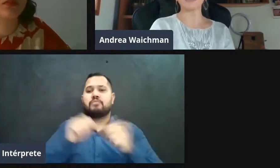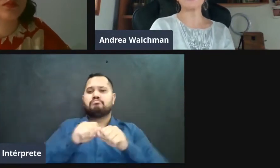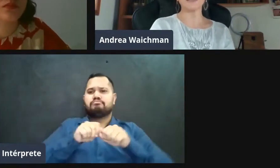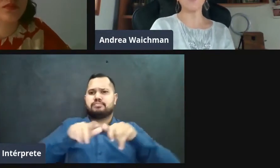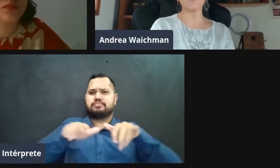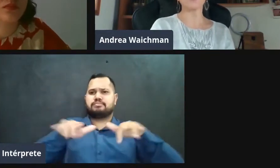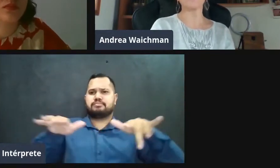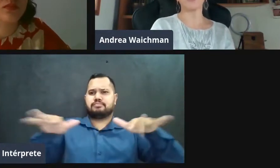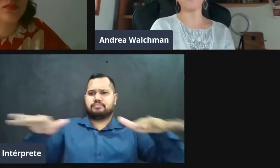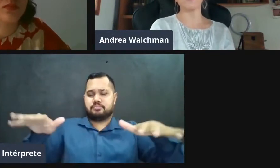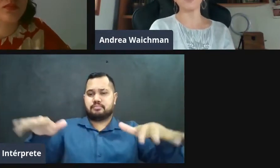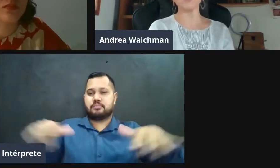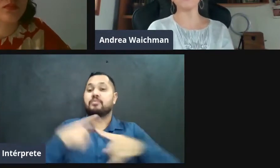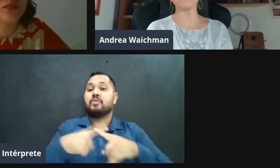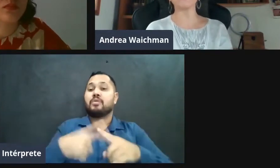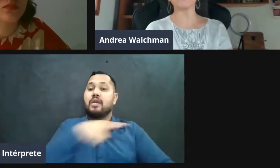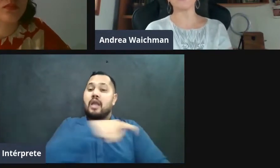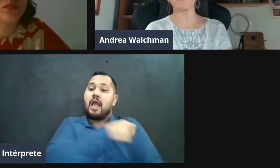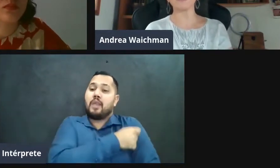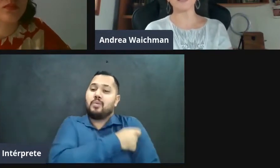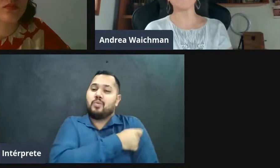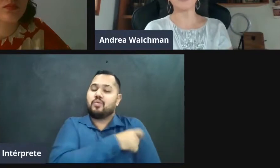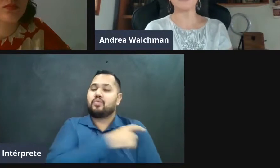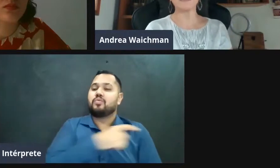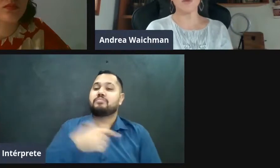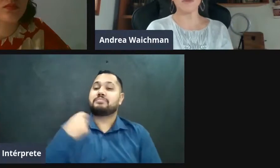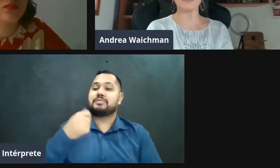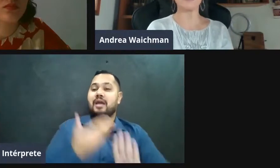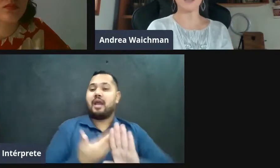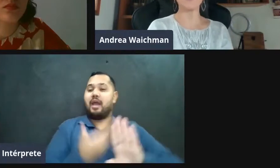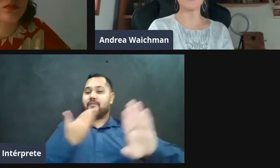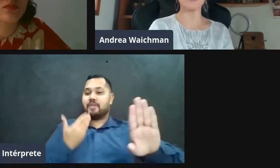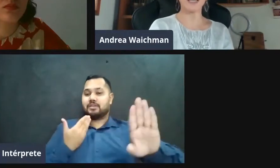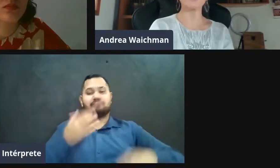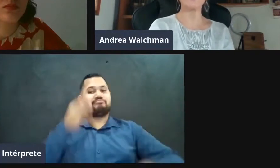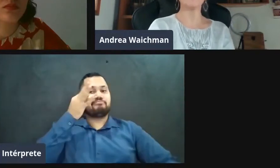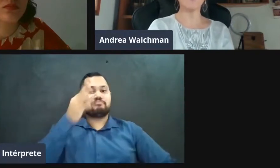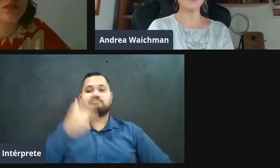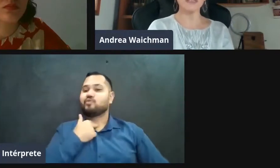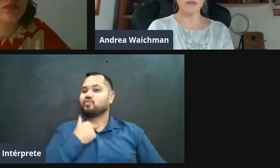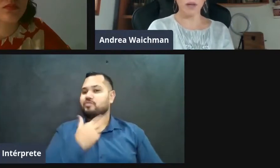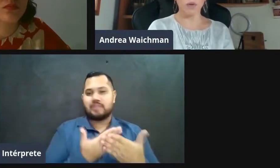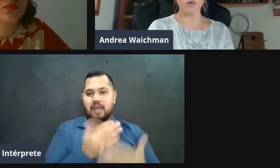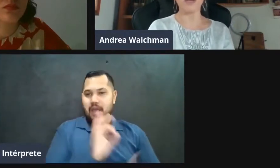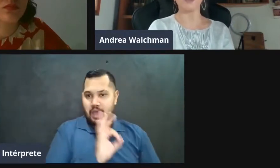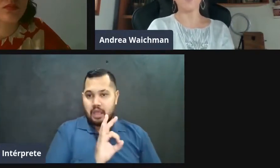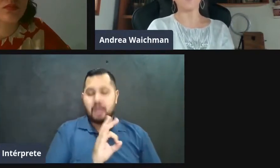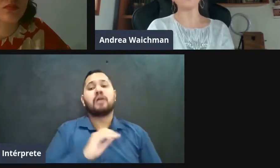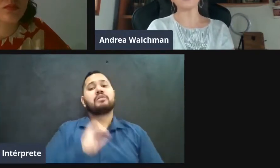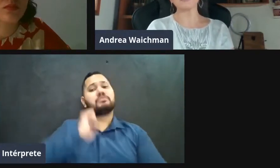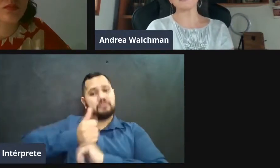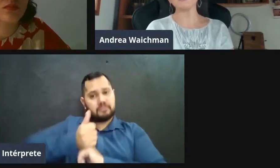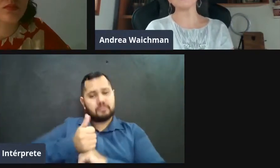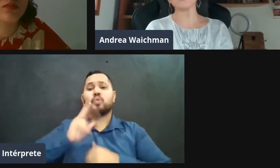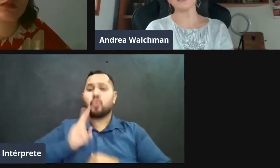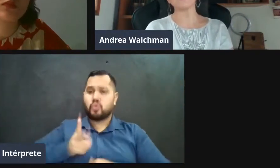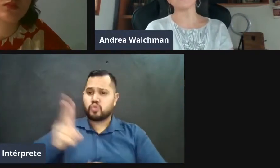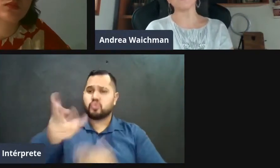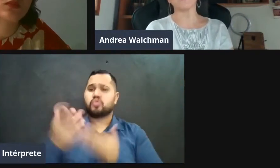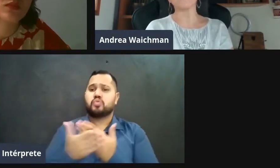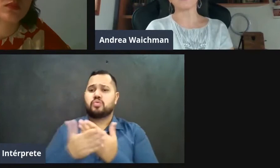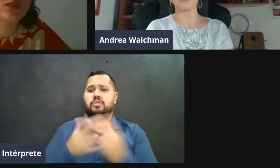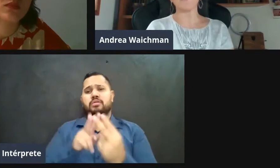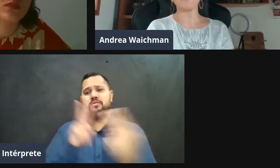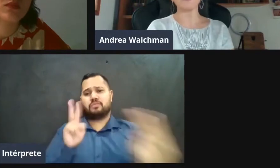fazer que aqueles alunos que, por algum motivo, tiveram que se afastar presencialmente da universidade, possam também concluir. Hoje já existe